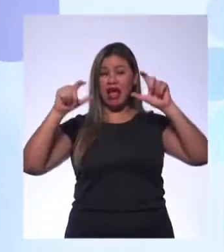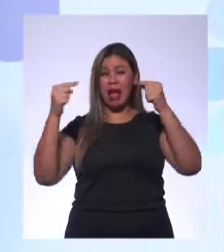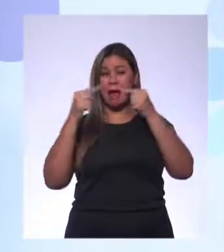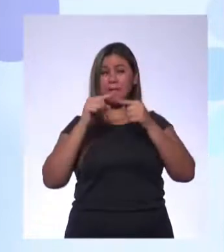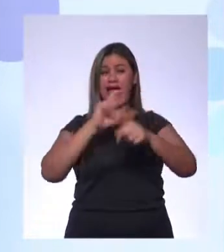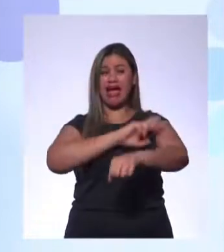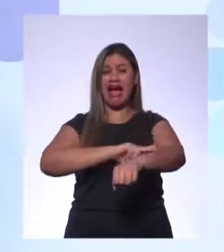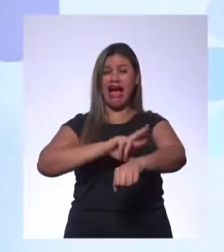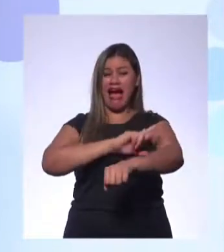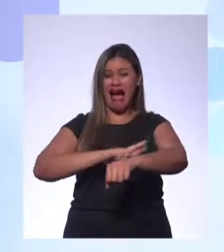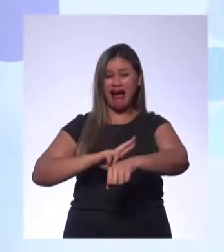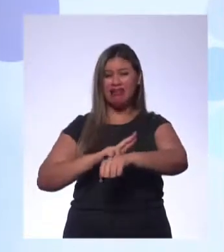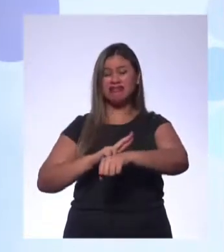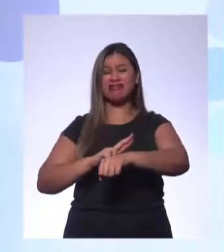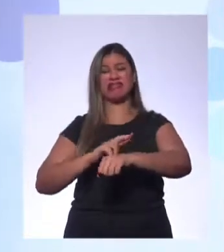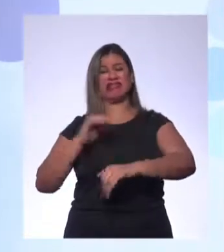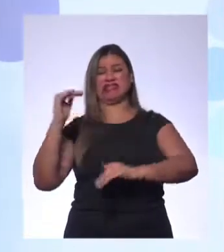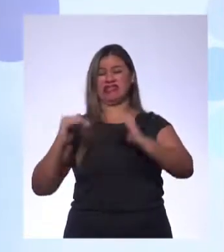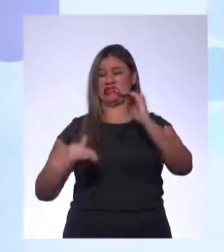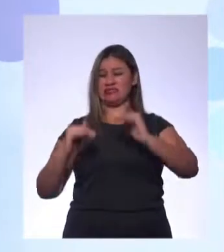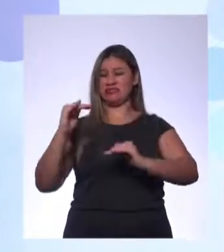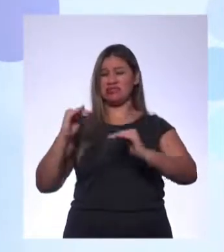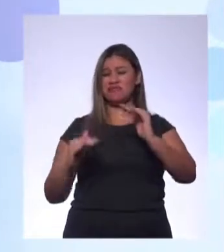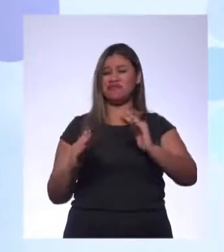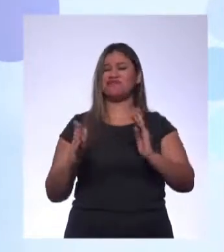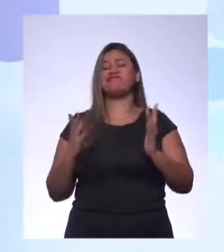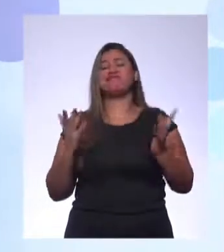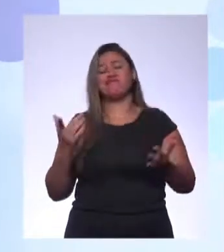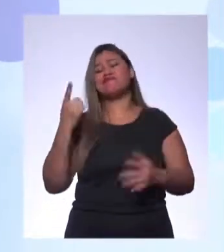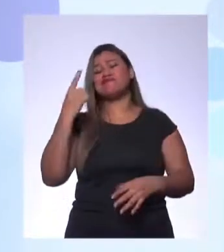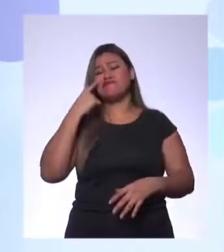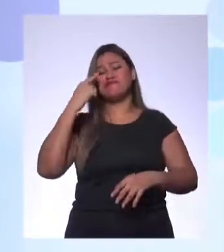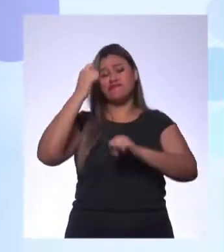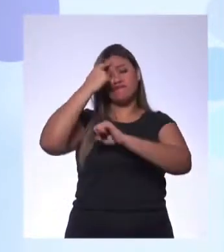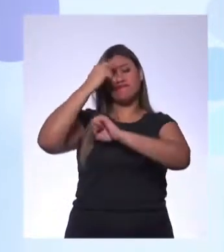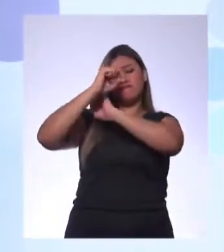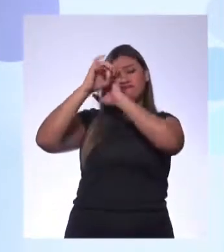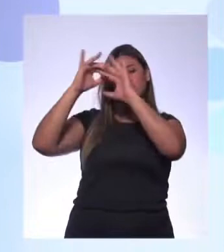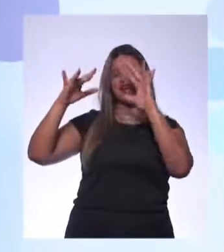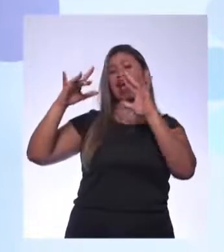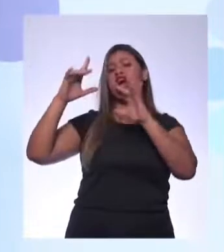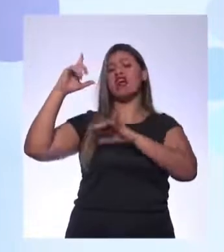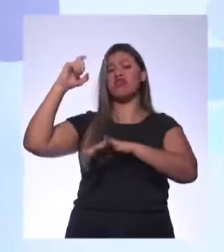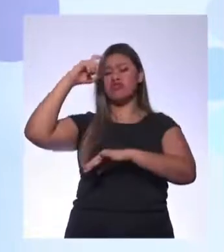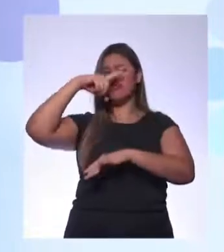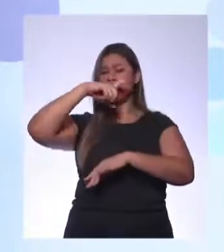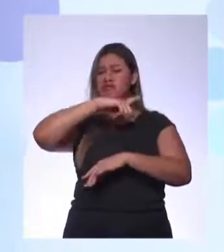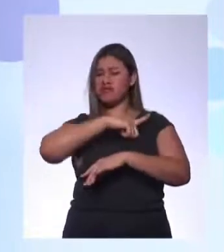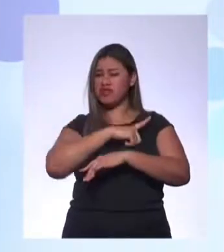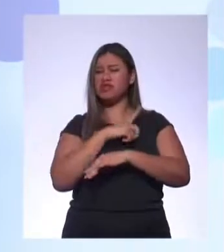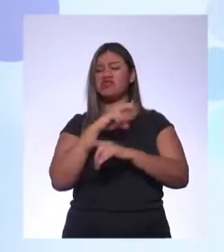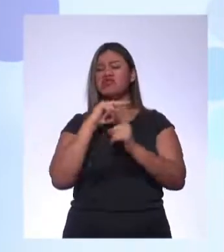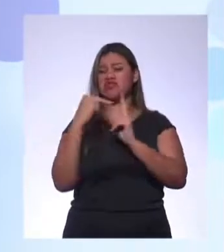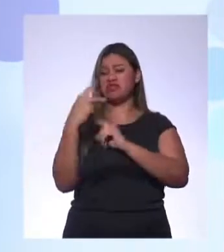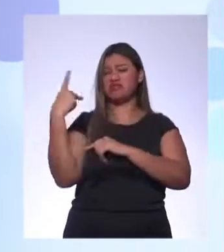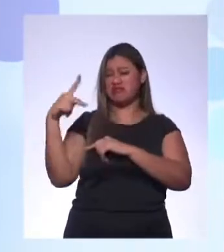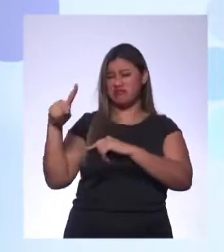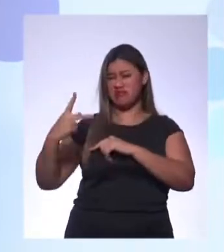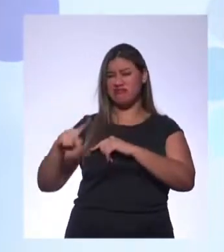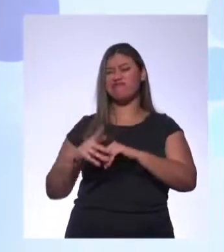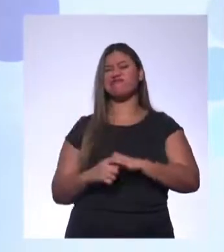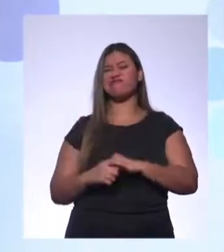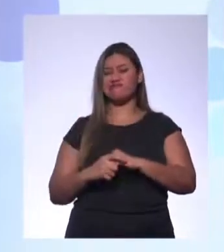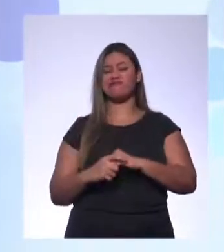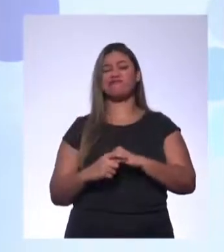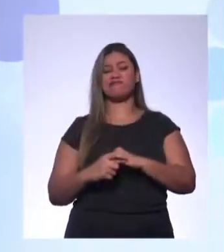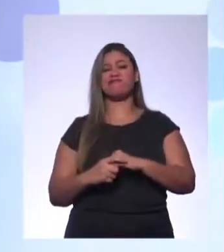palavra raça e desigualdade, aí a gente já vê o quão complicada era a visão sobre essas